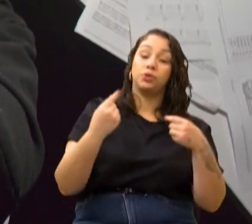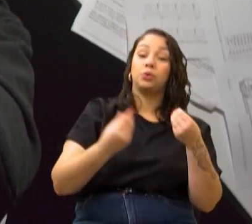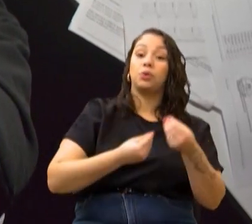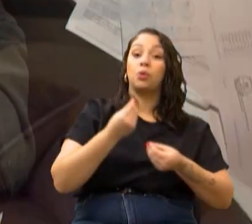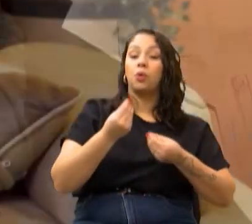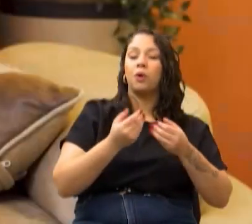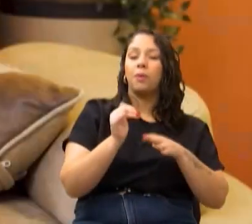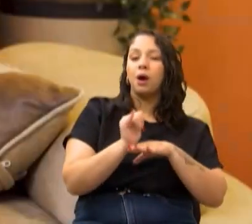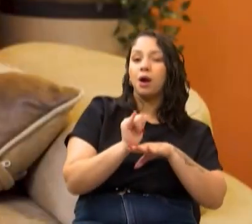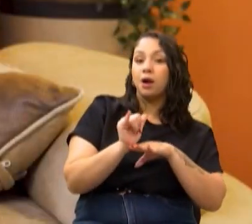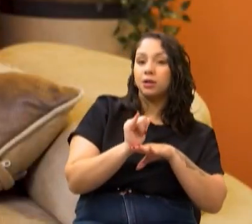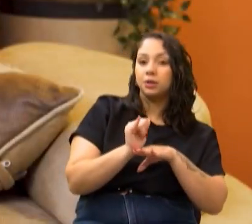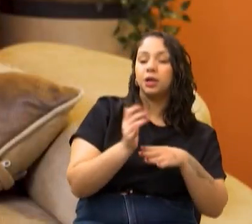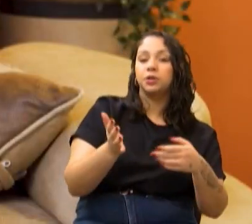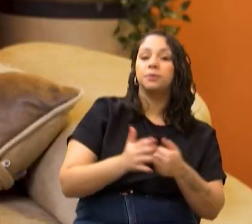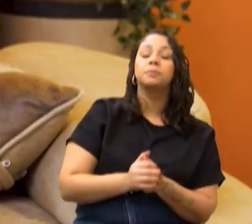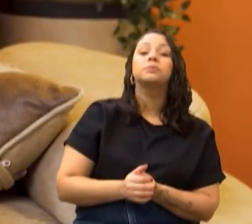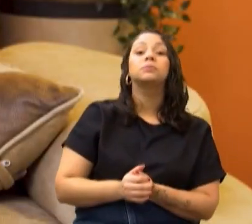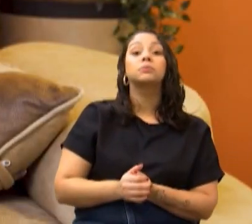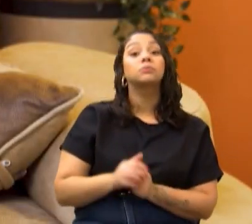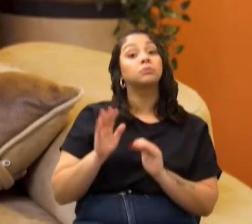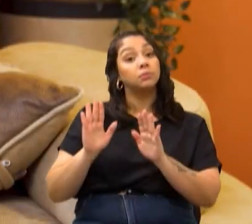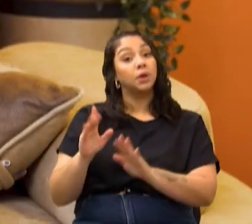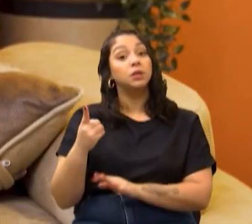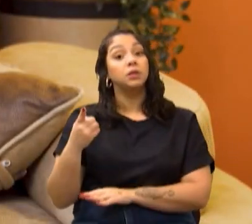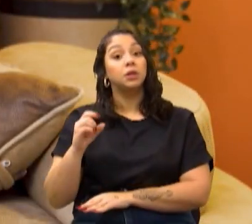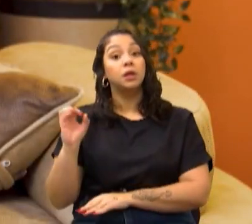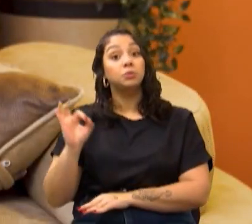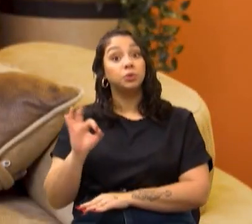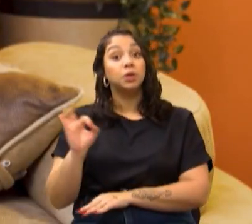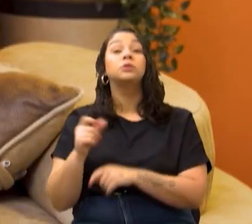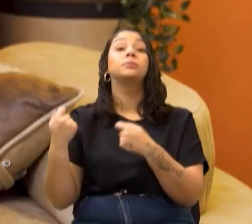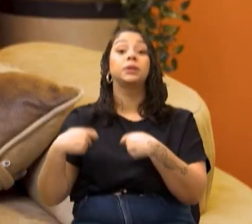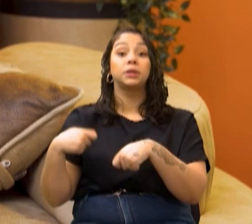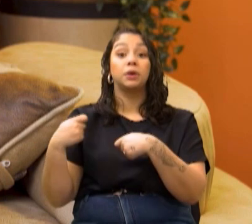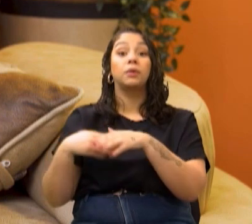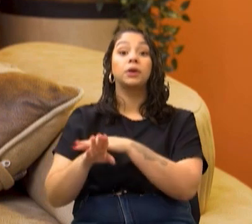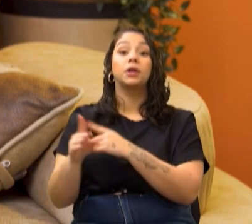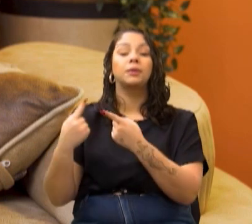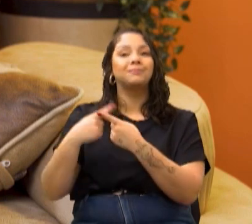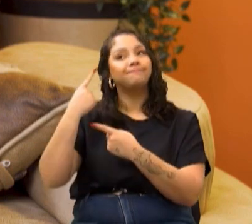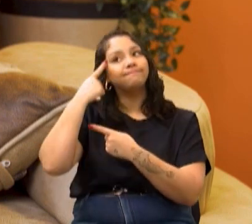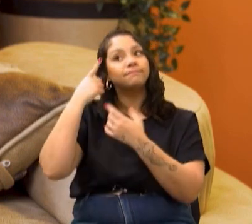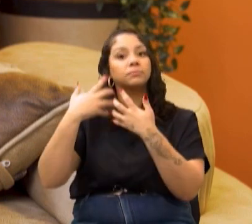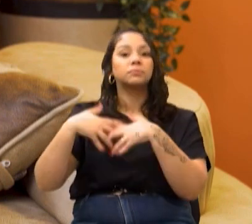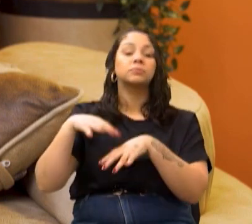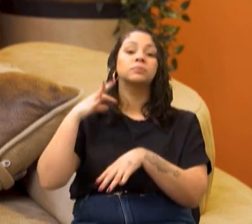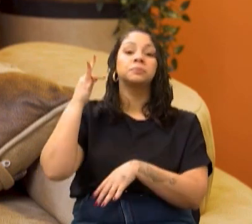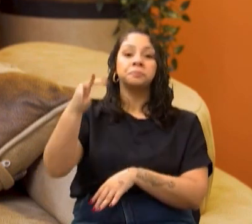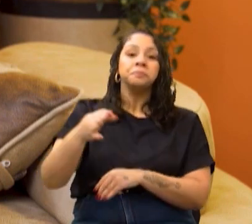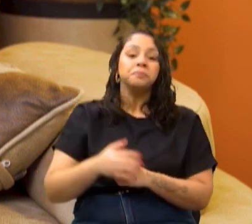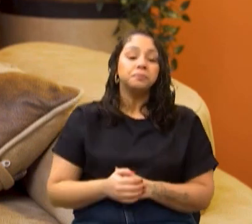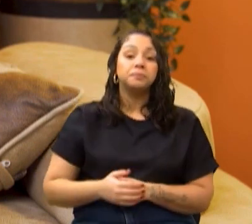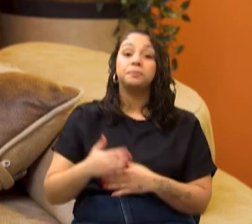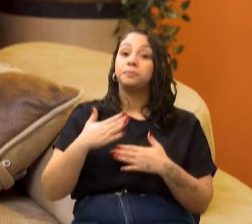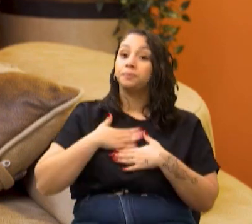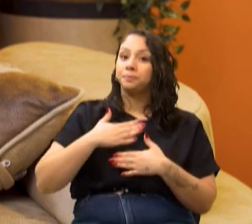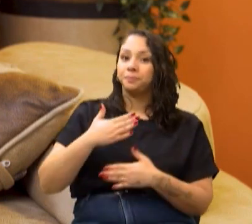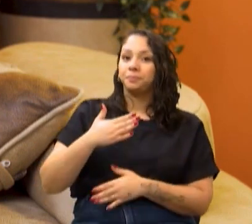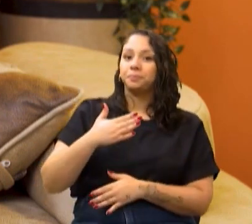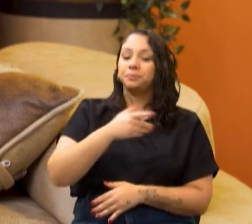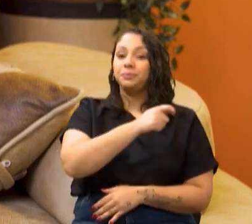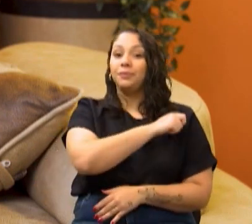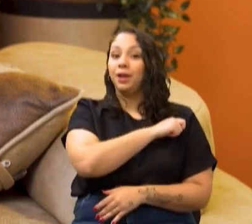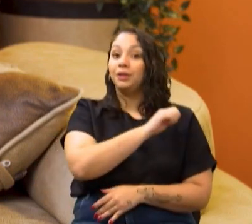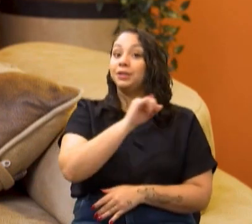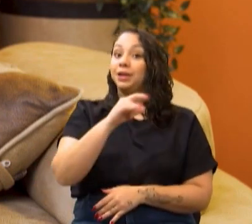até discutir aqui um pouquinho como é que a gente vai fazer. Mas assim, os 10% precisa reservar porque a gente tem que pensar no futuro. Eu costumo